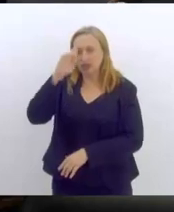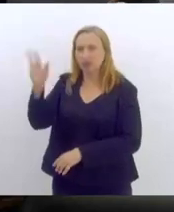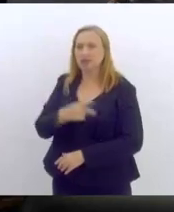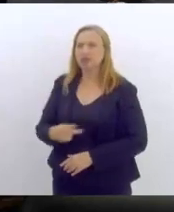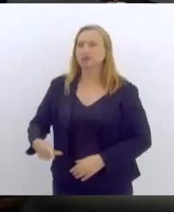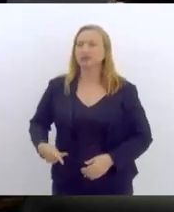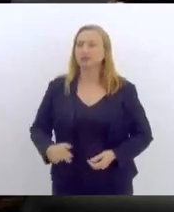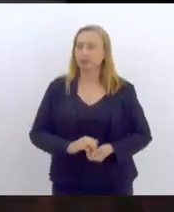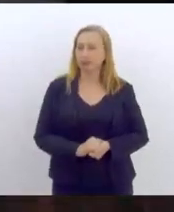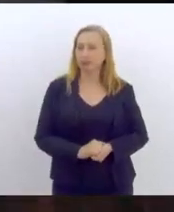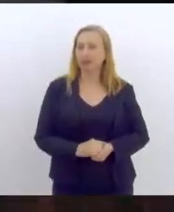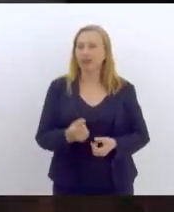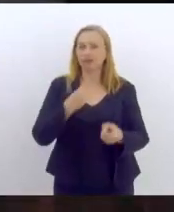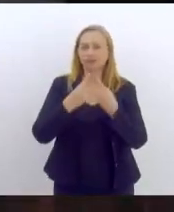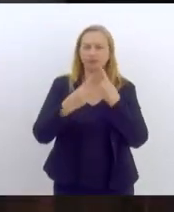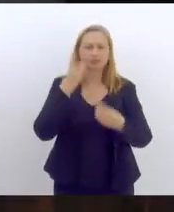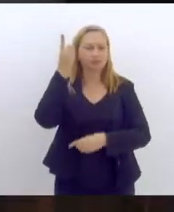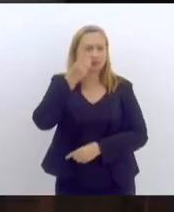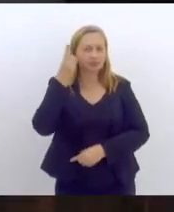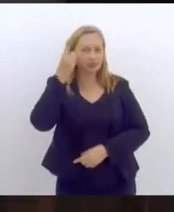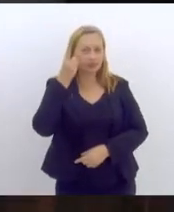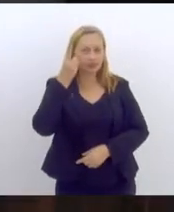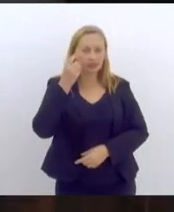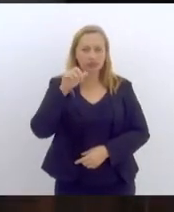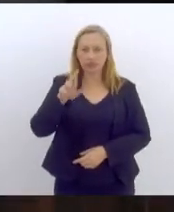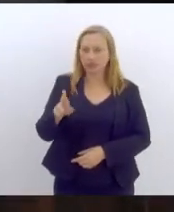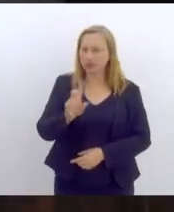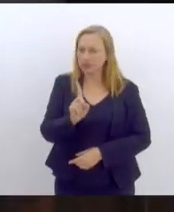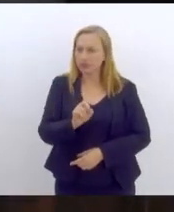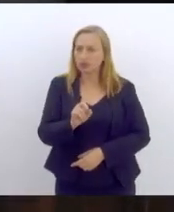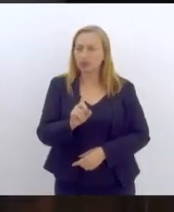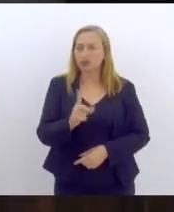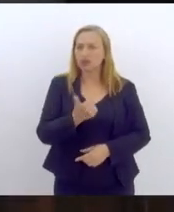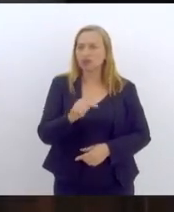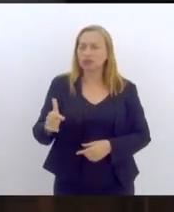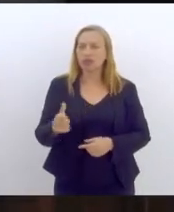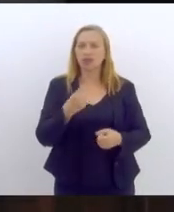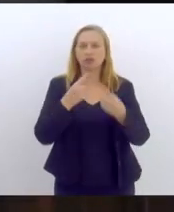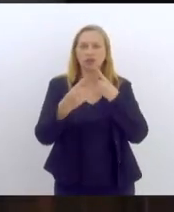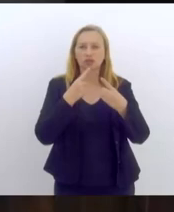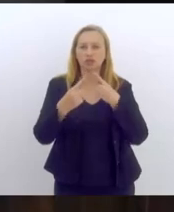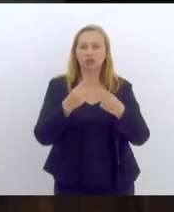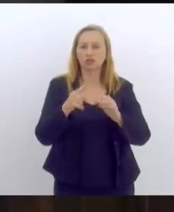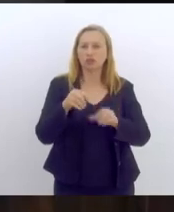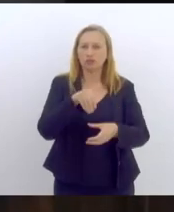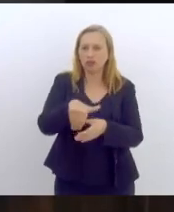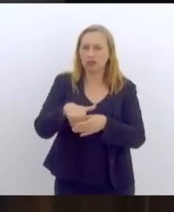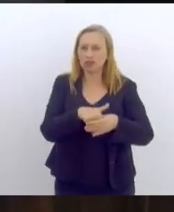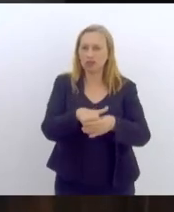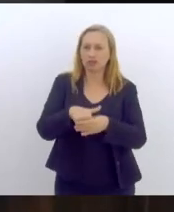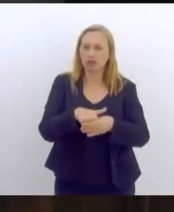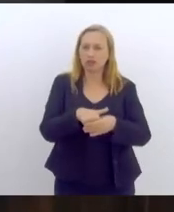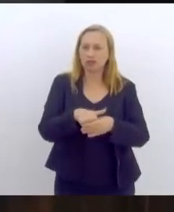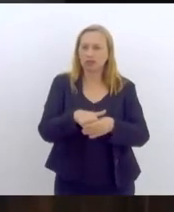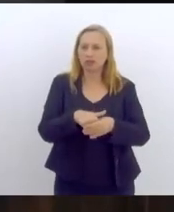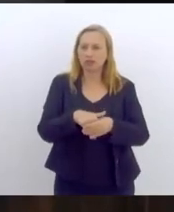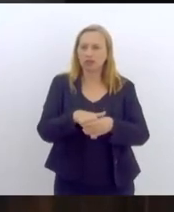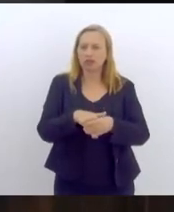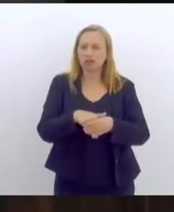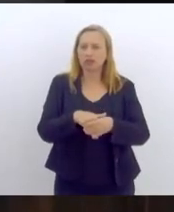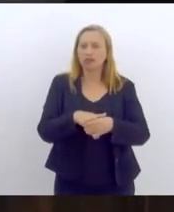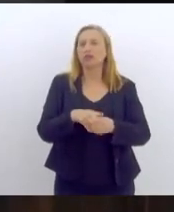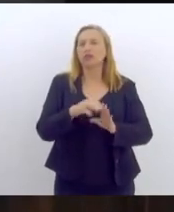Não, para discutir, deputado Rosenberg? Não. Não havendo mais quem queira discutir, em votação, a emenda de